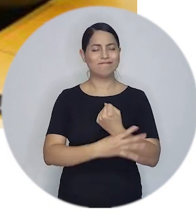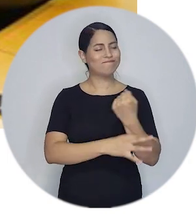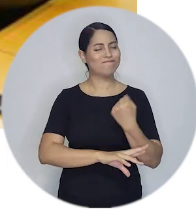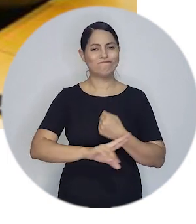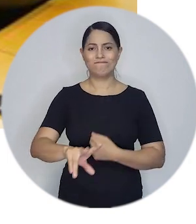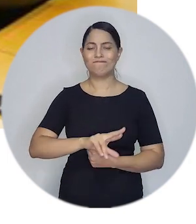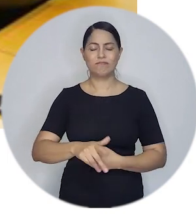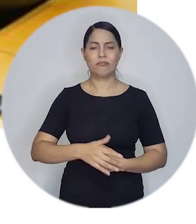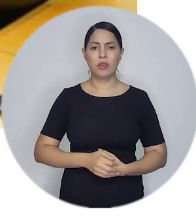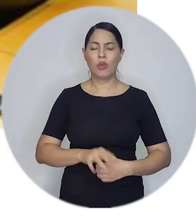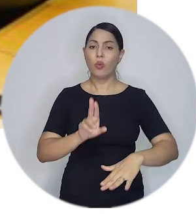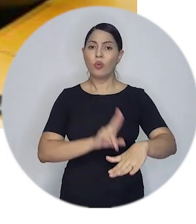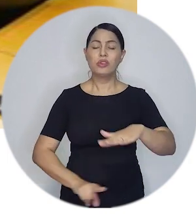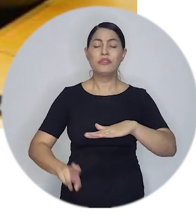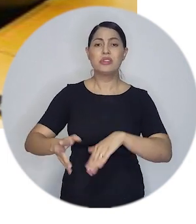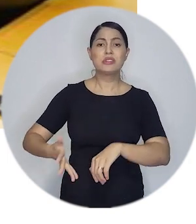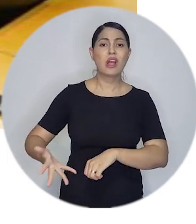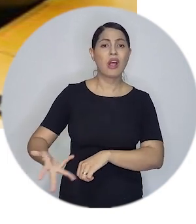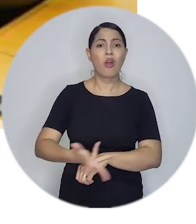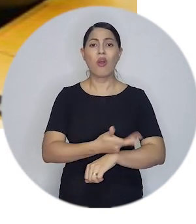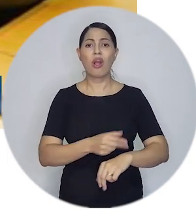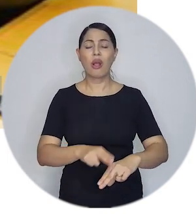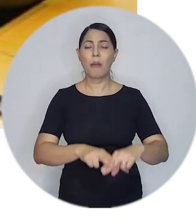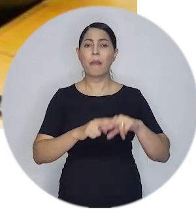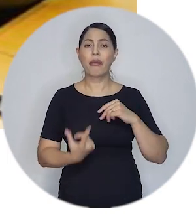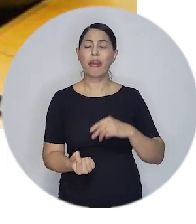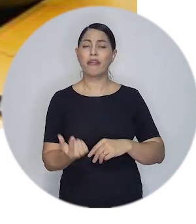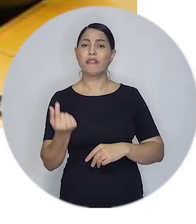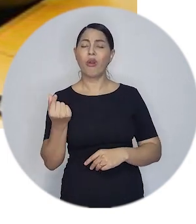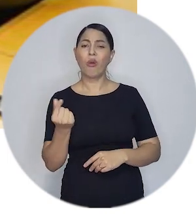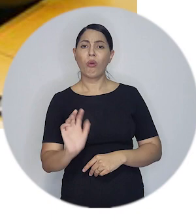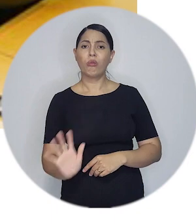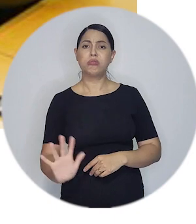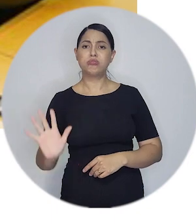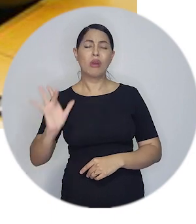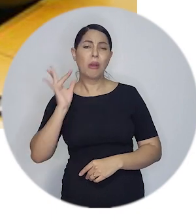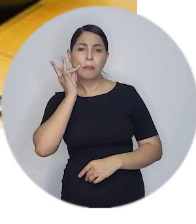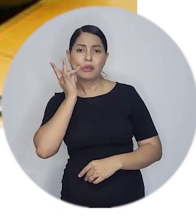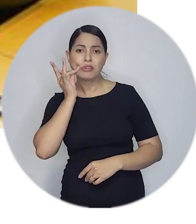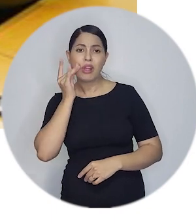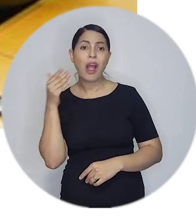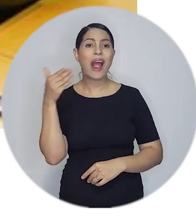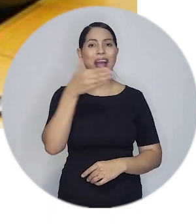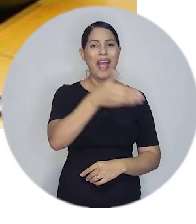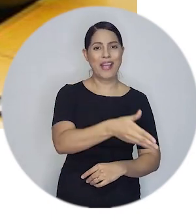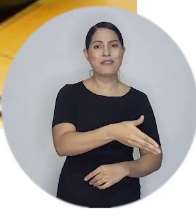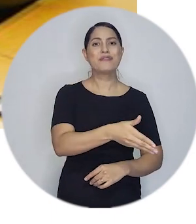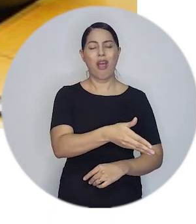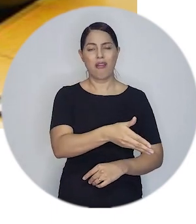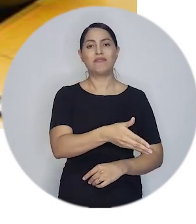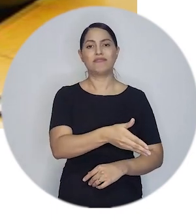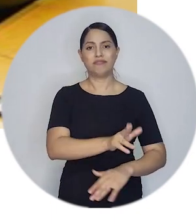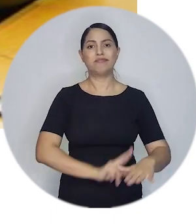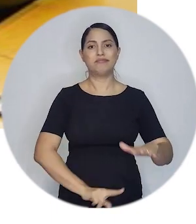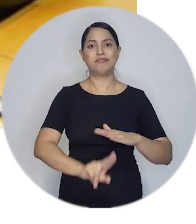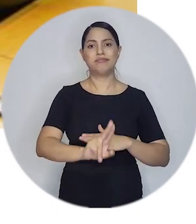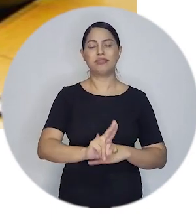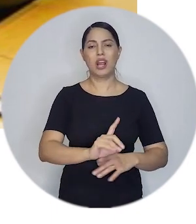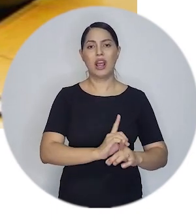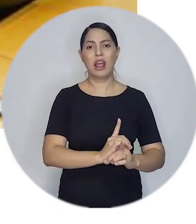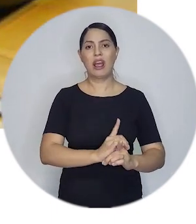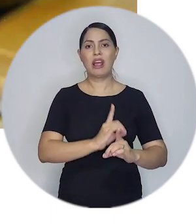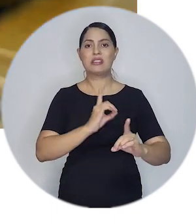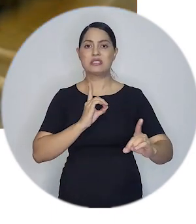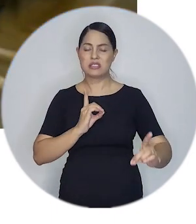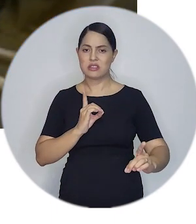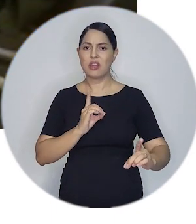à educação. Aqueles que não teriam acesso às universidades mais qualificadas em razão do valor, acabam buscando o diploma nessas